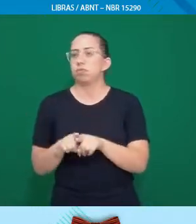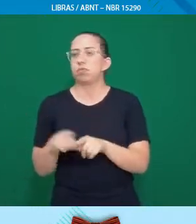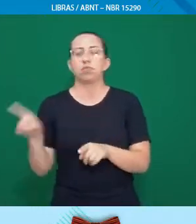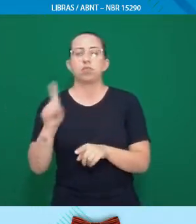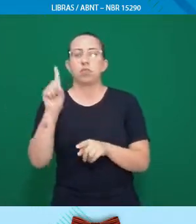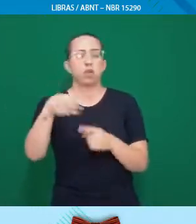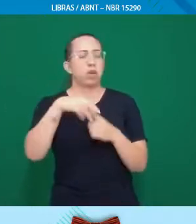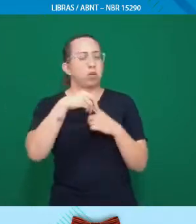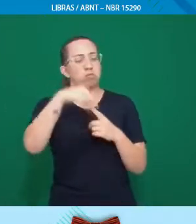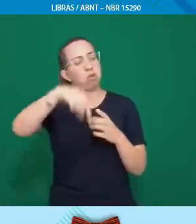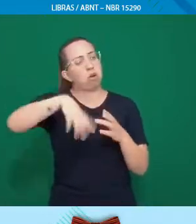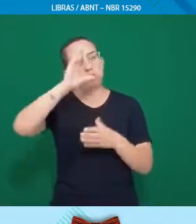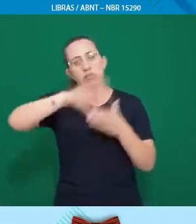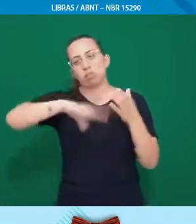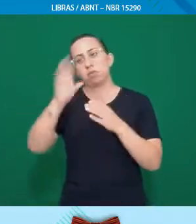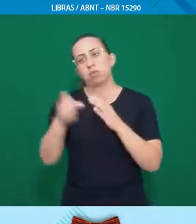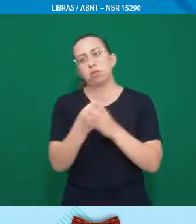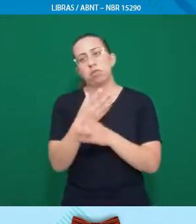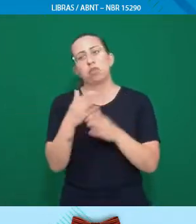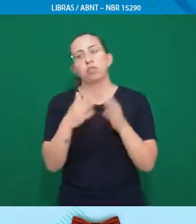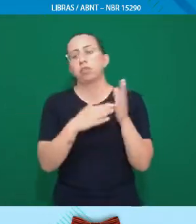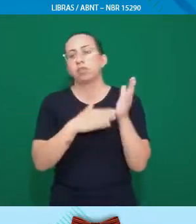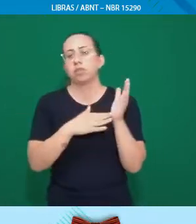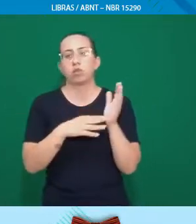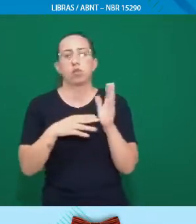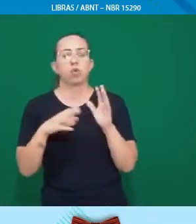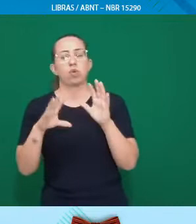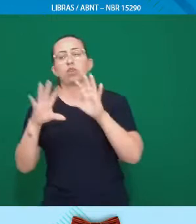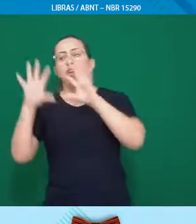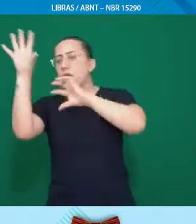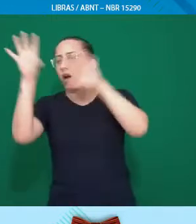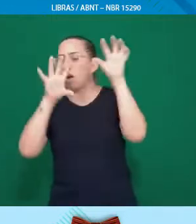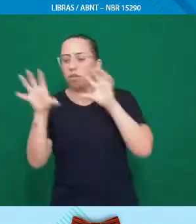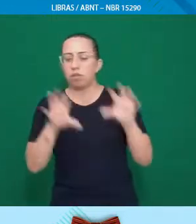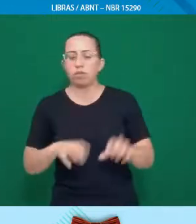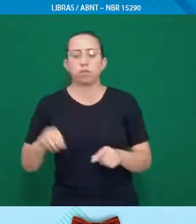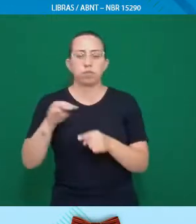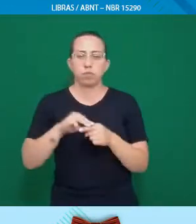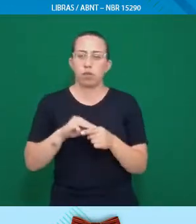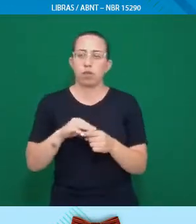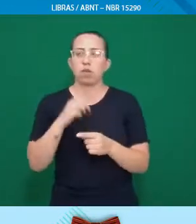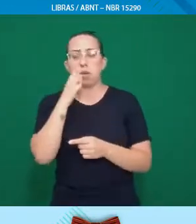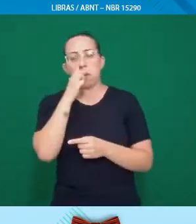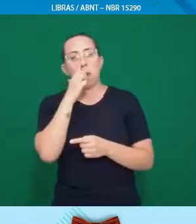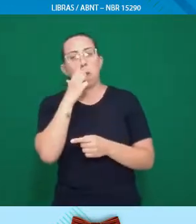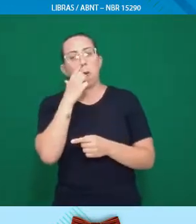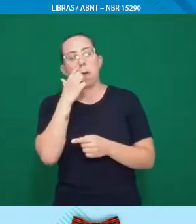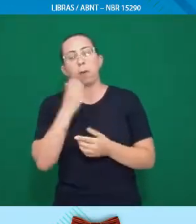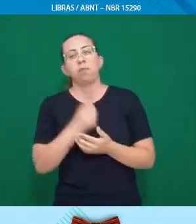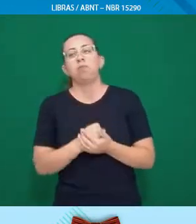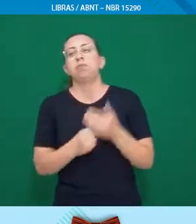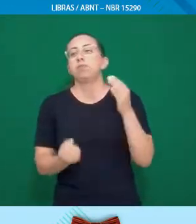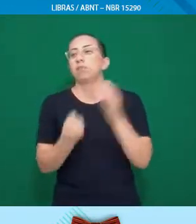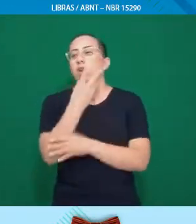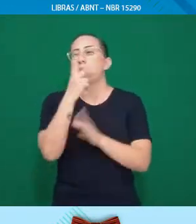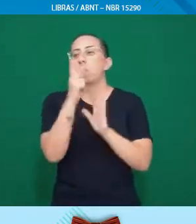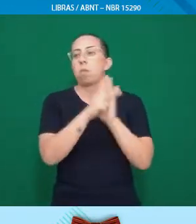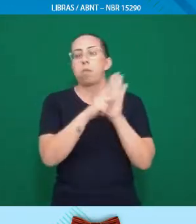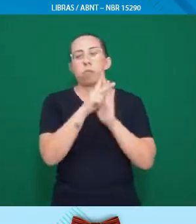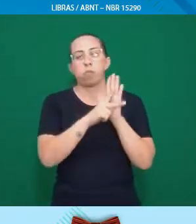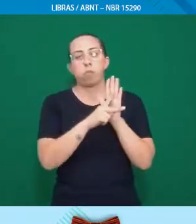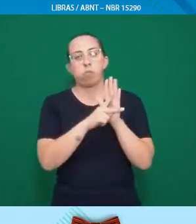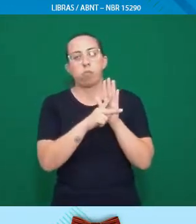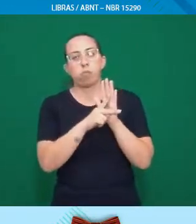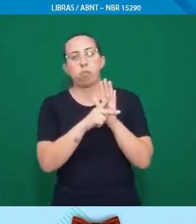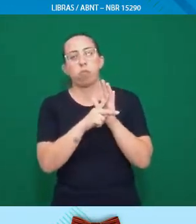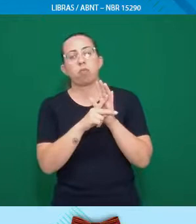centralizamos a cultura apenas aqui na cidade Nós também levamos para todo o interior Nós criamos um programa cultura